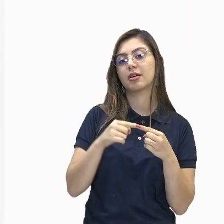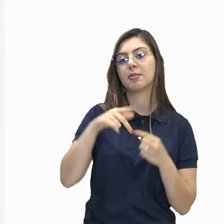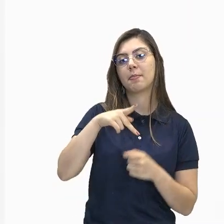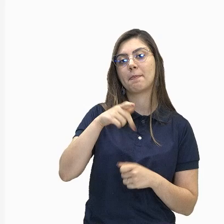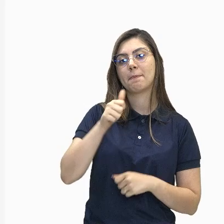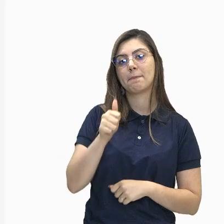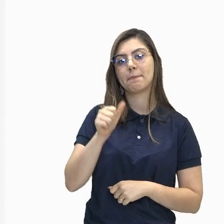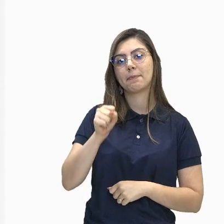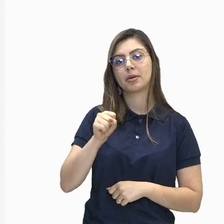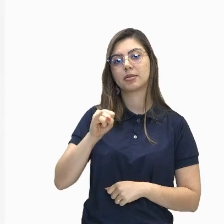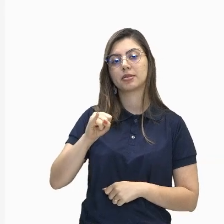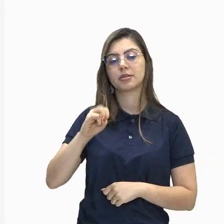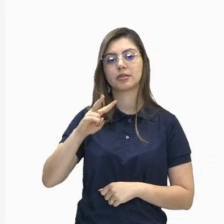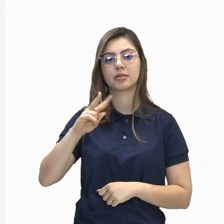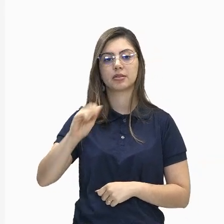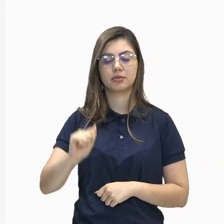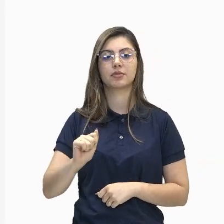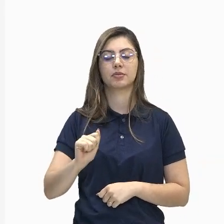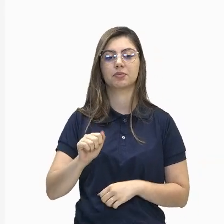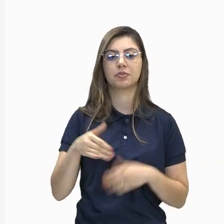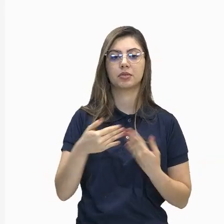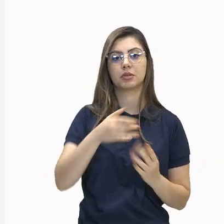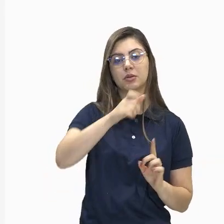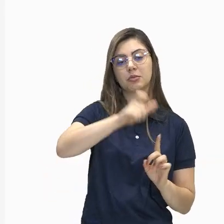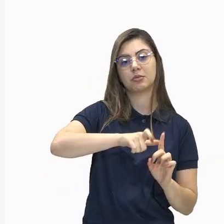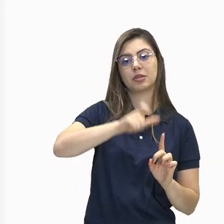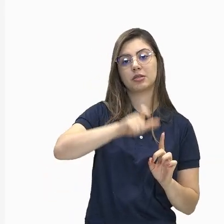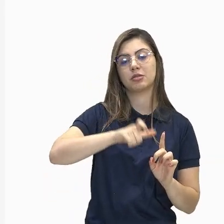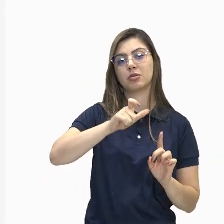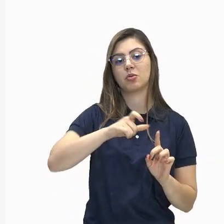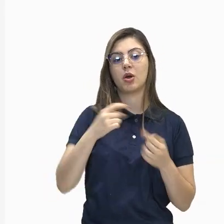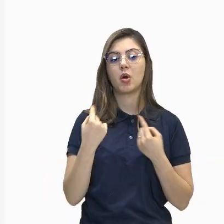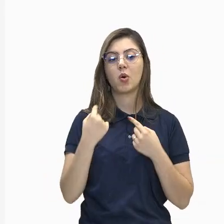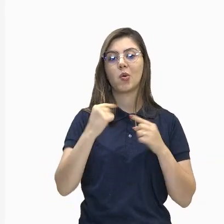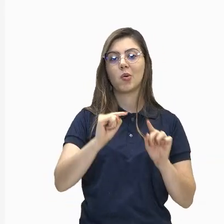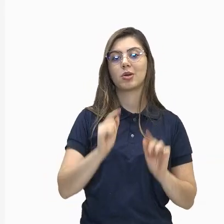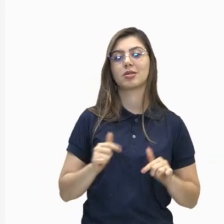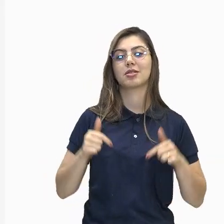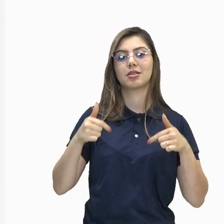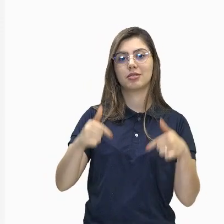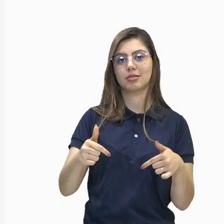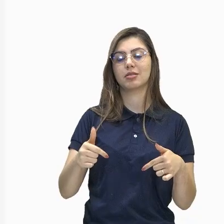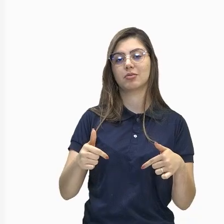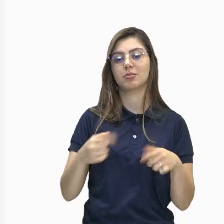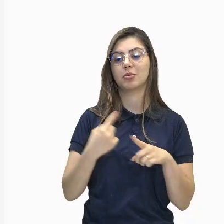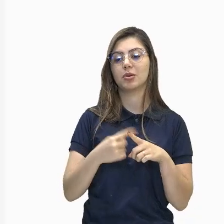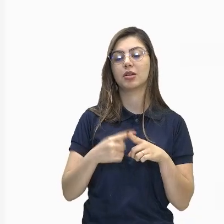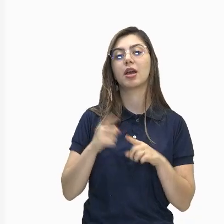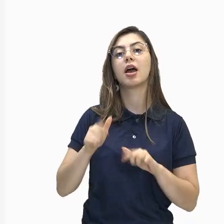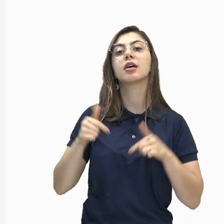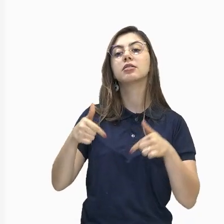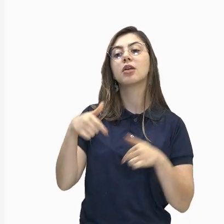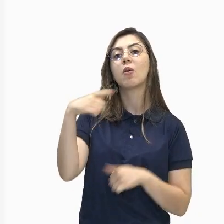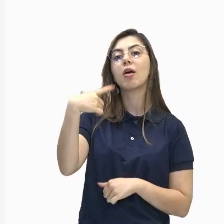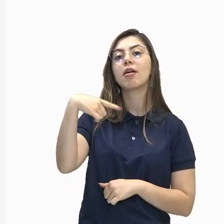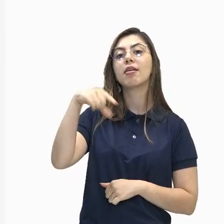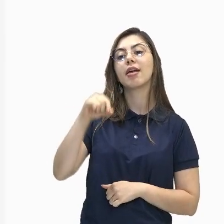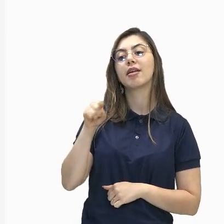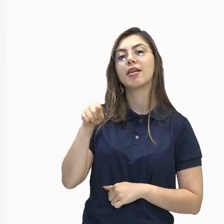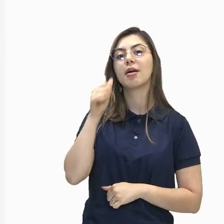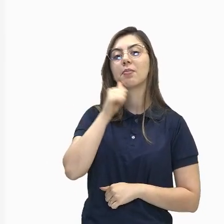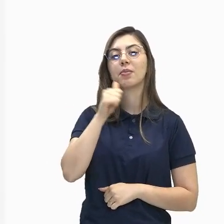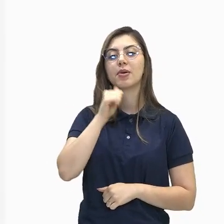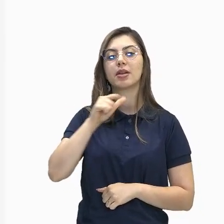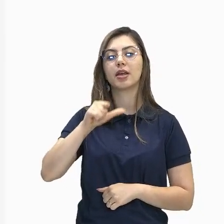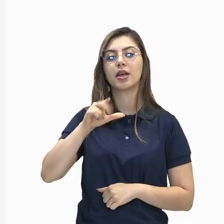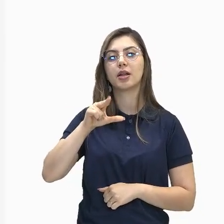o sujeito é paciente, quem realiza a ação expressa pelo verbo fazer é exatamente a Luciana, que é o nosso agente